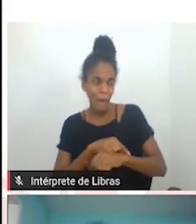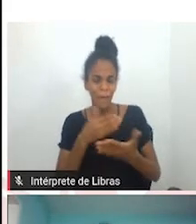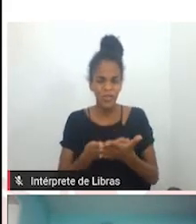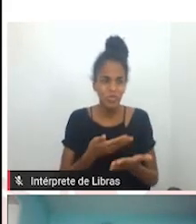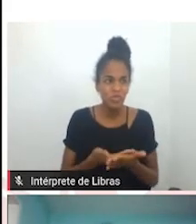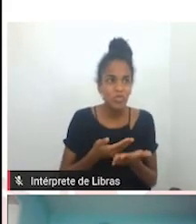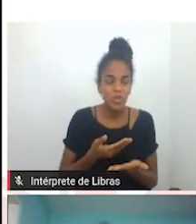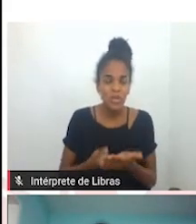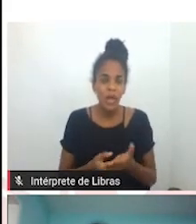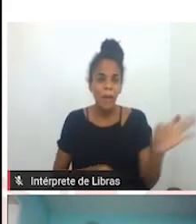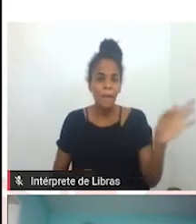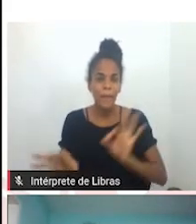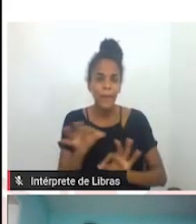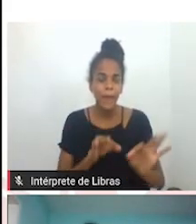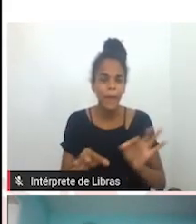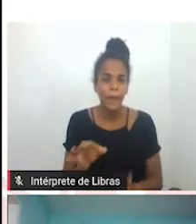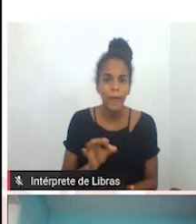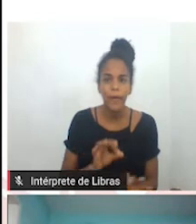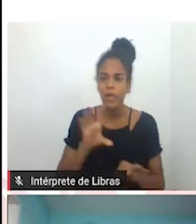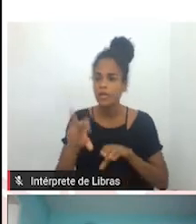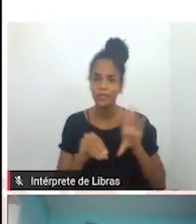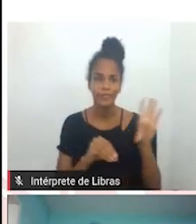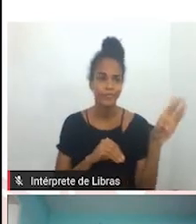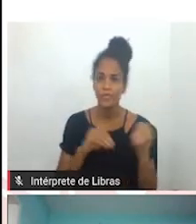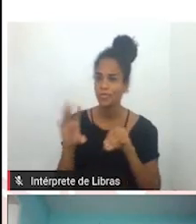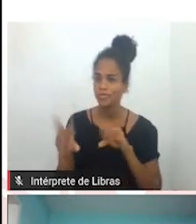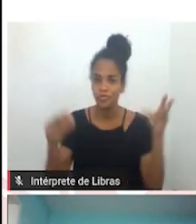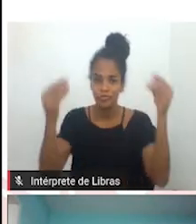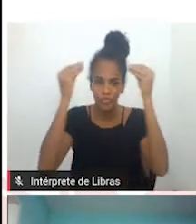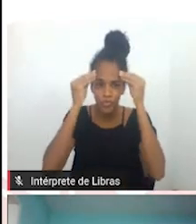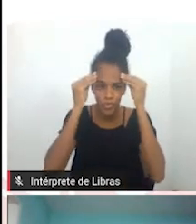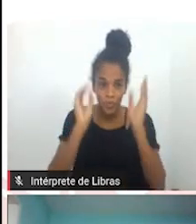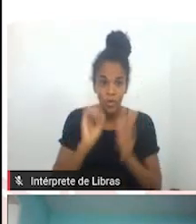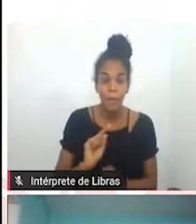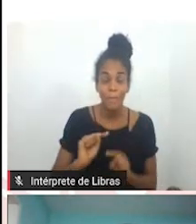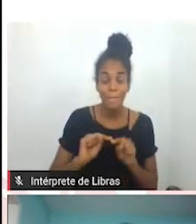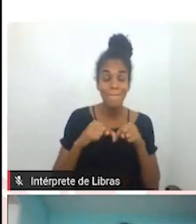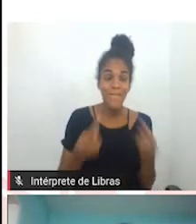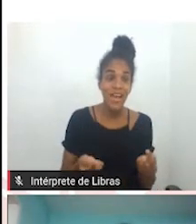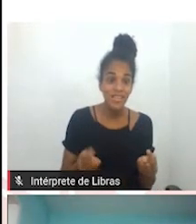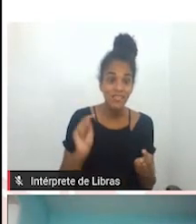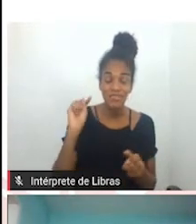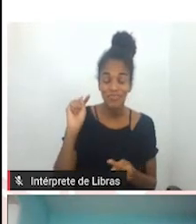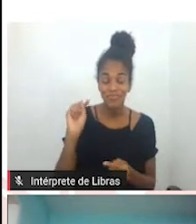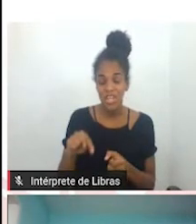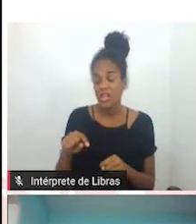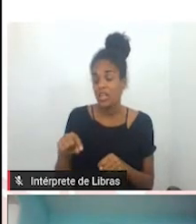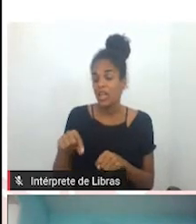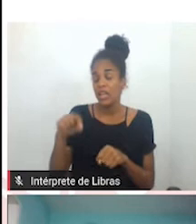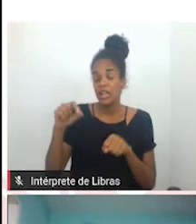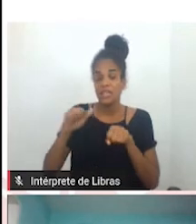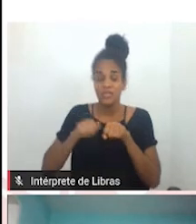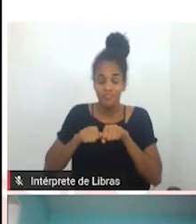clínicos randomizados, duplo cego, nível de evidência altos, enfim. Mas numa situação de pandemia que a